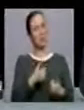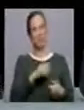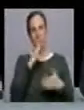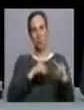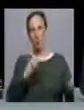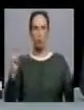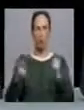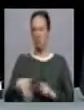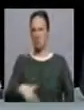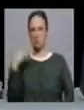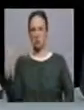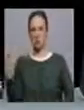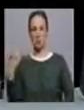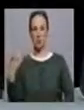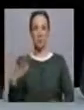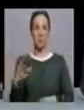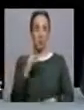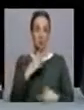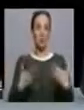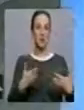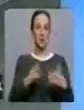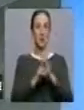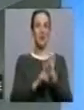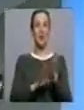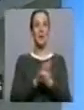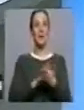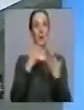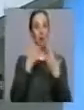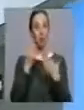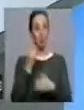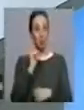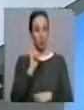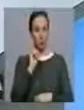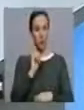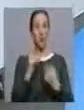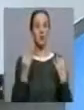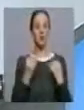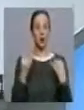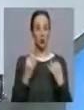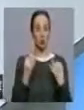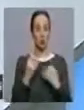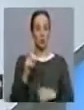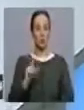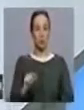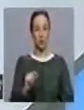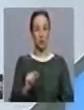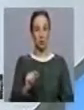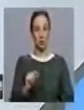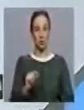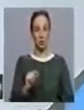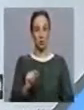grau de rita cuidarem imenso regras básicas do dia a dia são o fundamento de que havia e de e está a